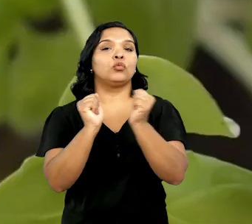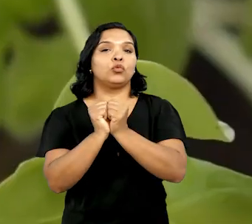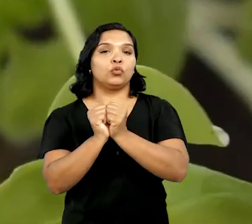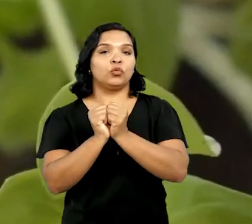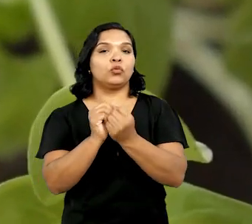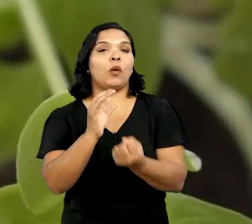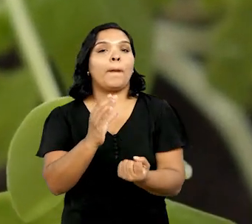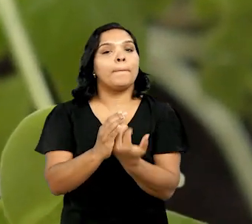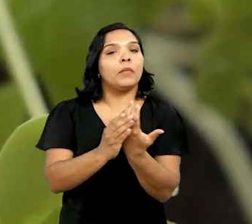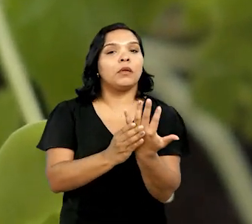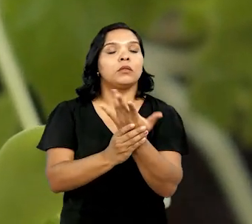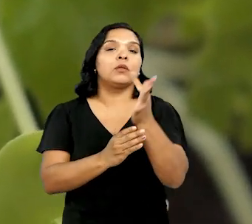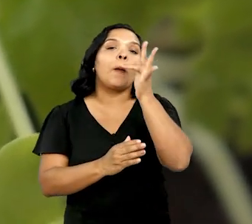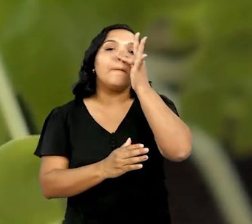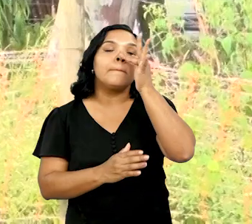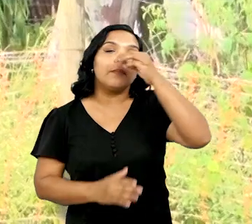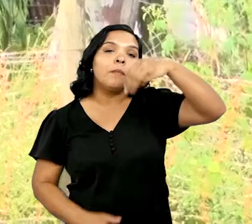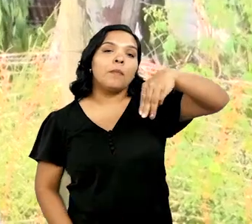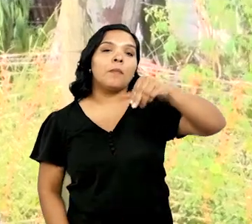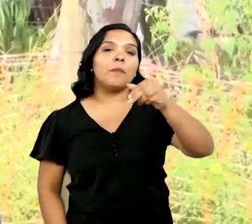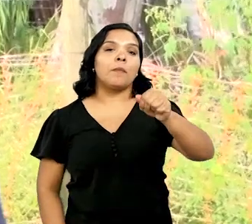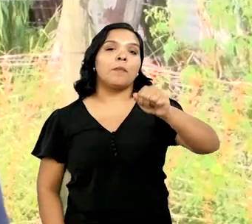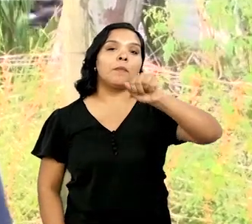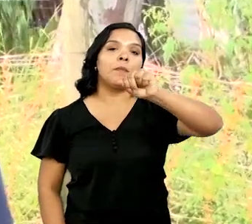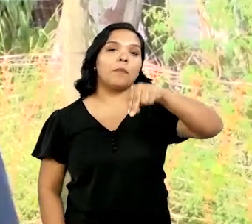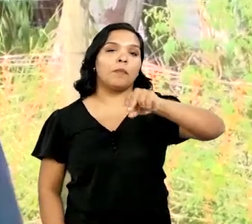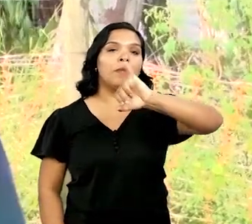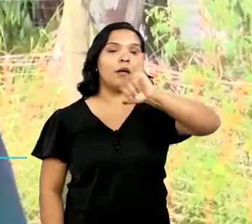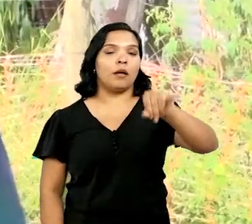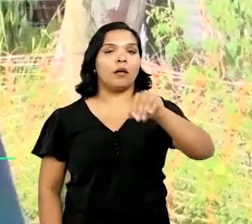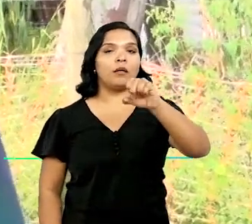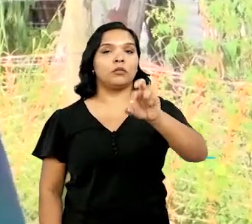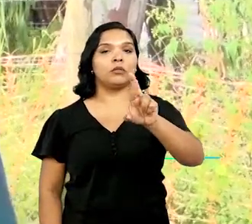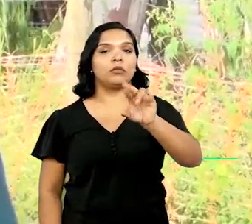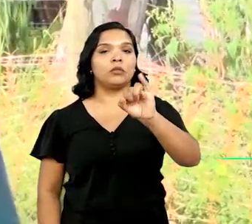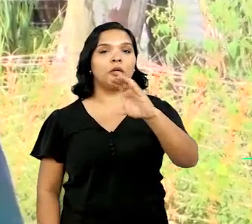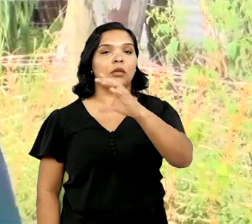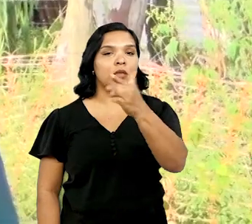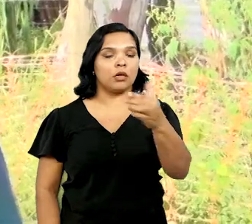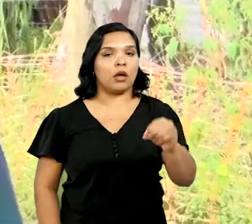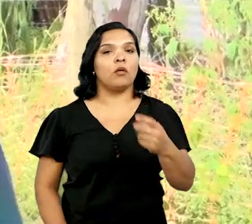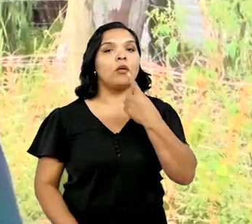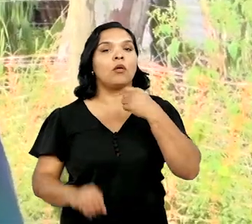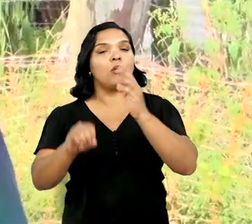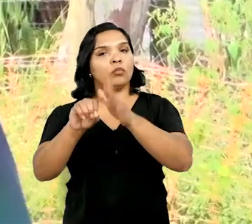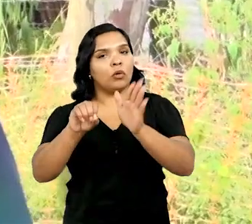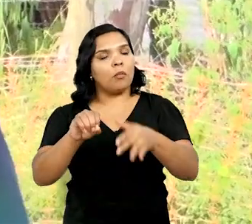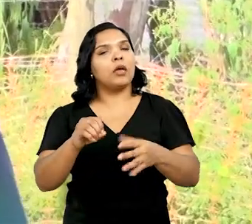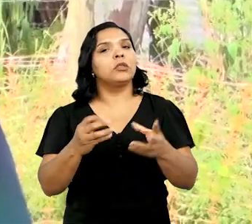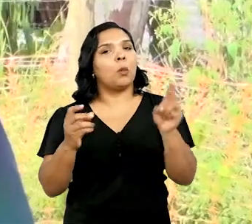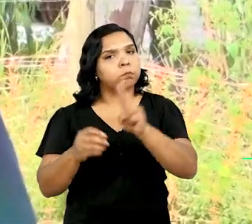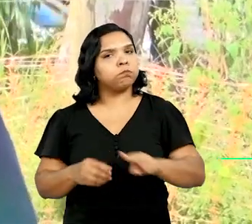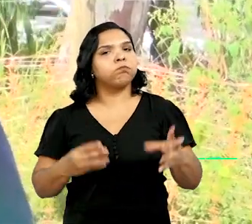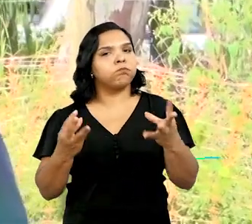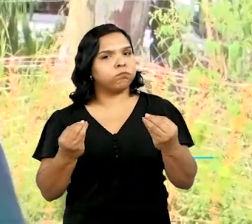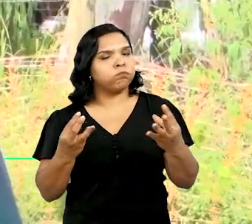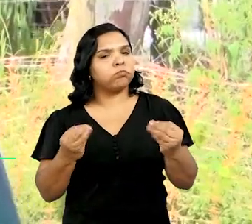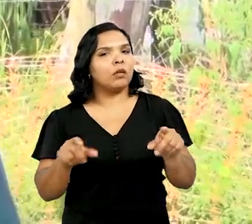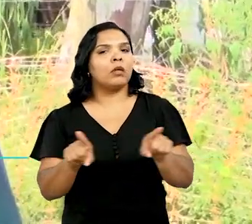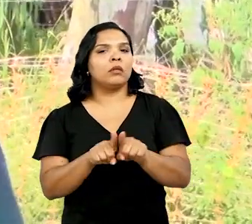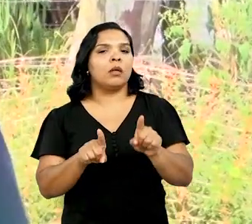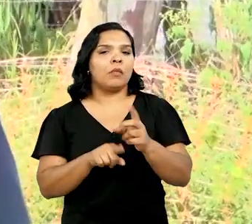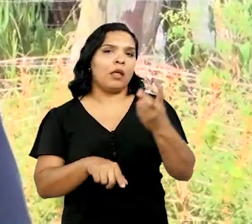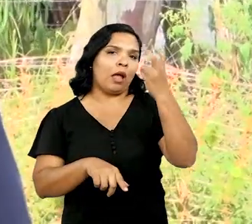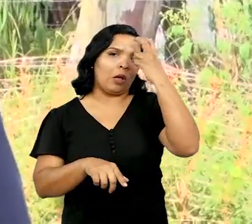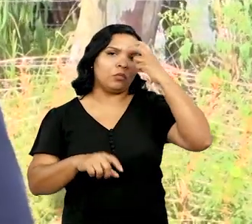consorciada ao plantio de manjericão. O tomate, por ser um fruto muito consumido, né, no nosso país, e